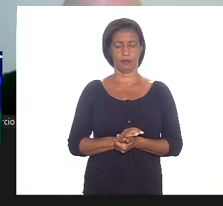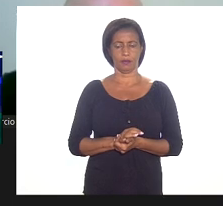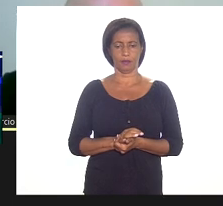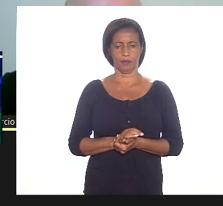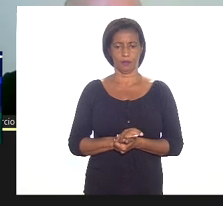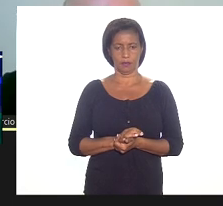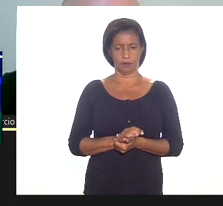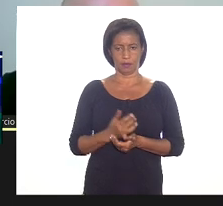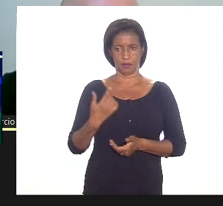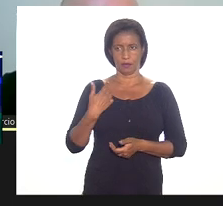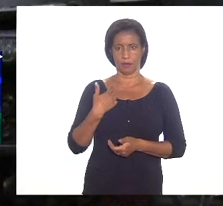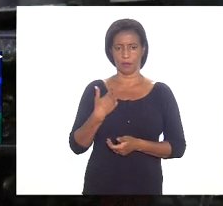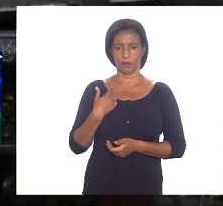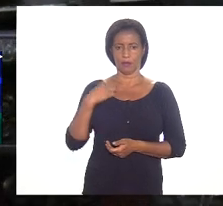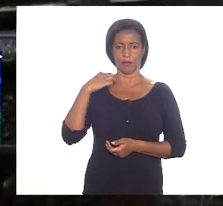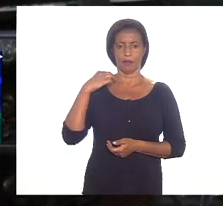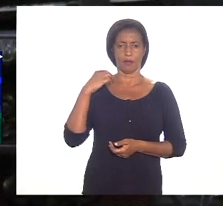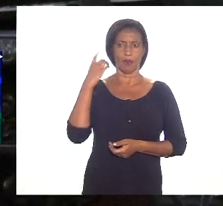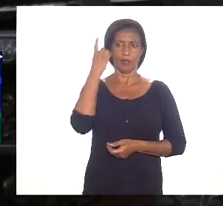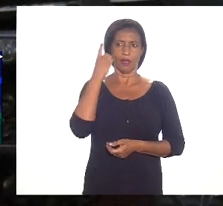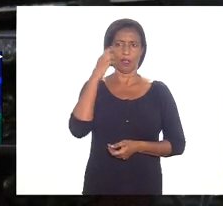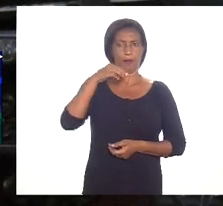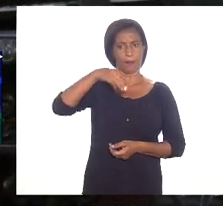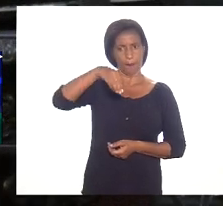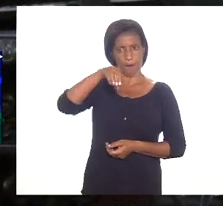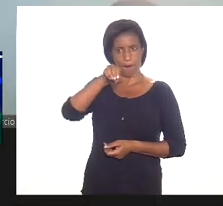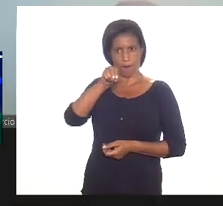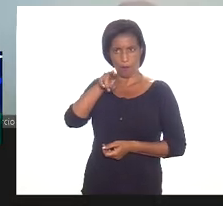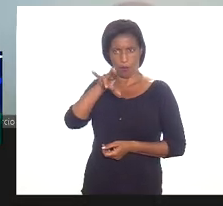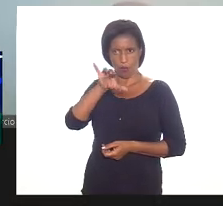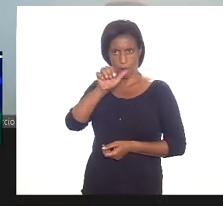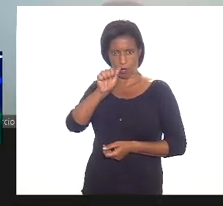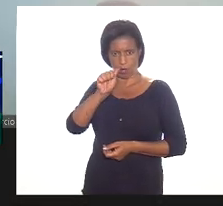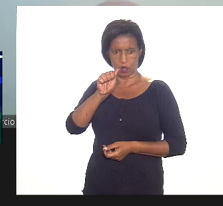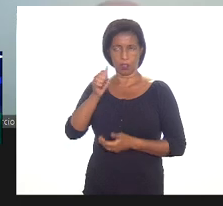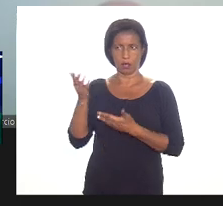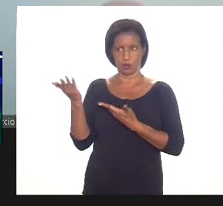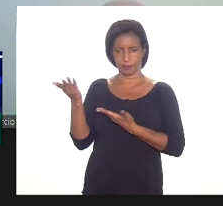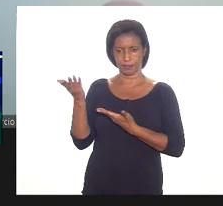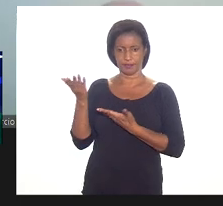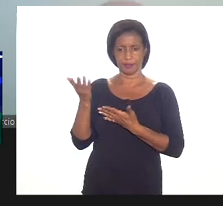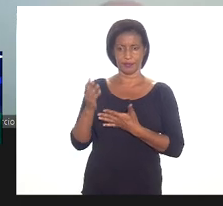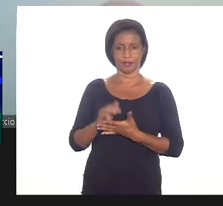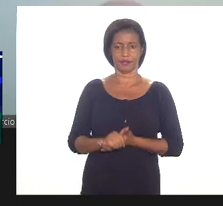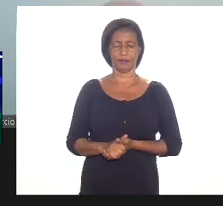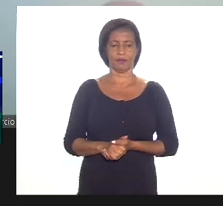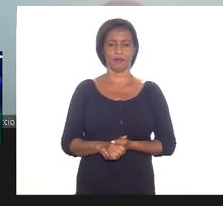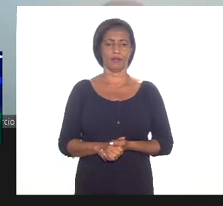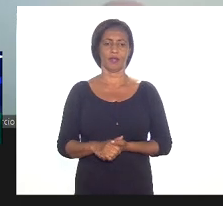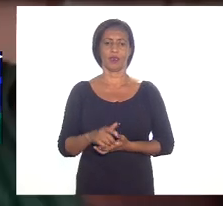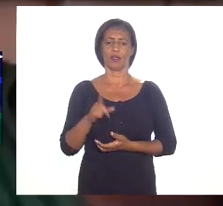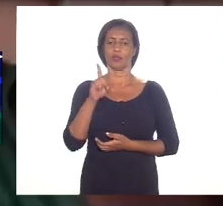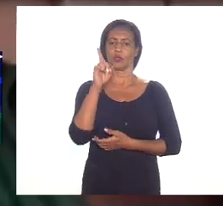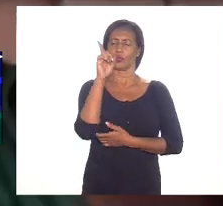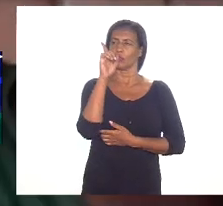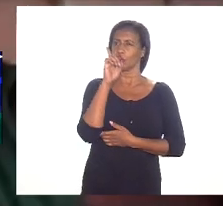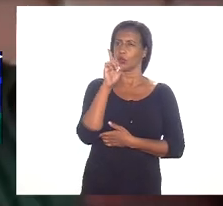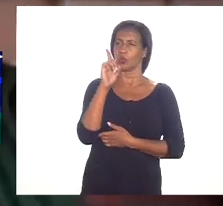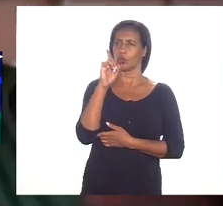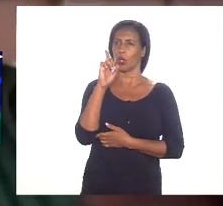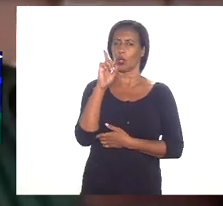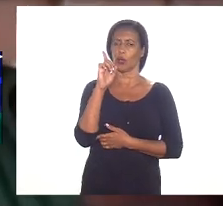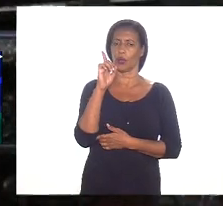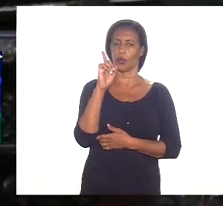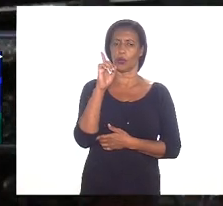e aguardo presente você tá da Mônica peraí Márcio Obrigado Presidente só avocar o